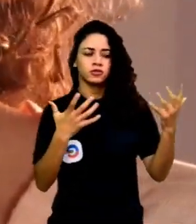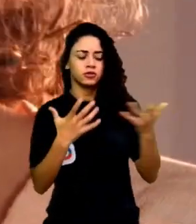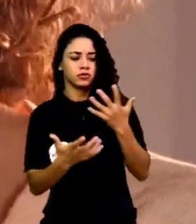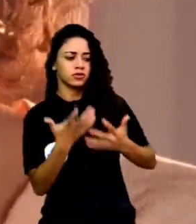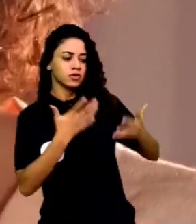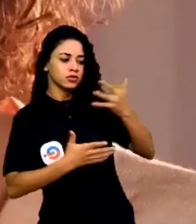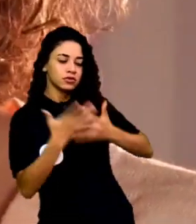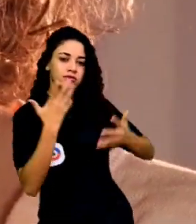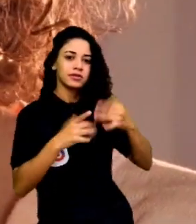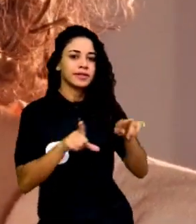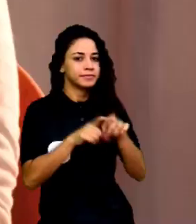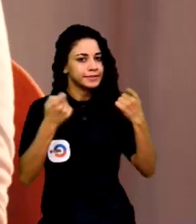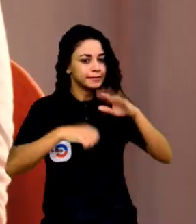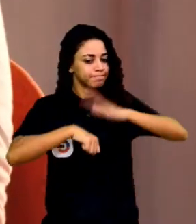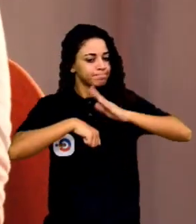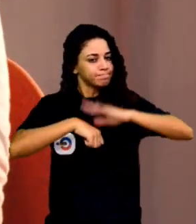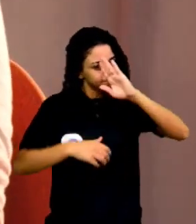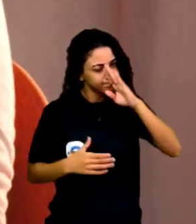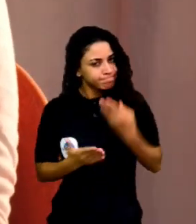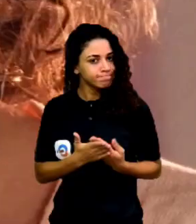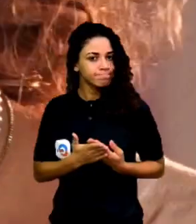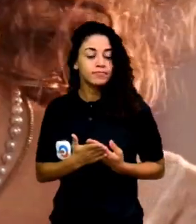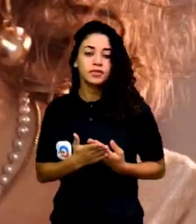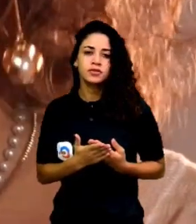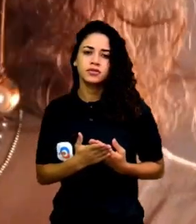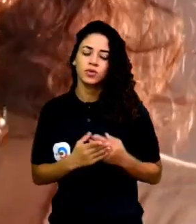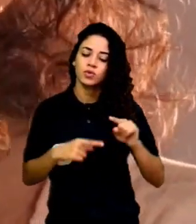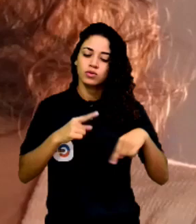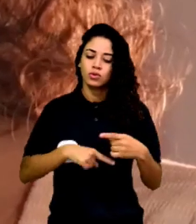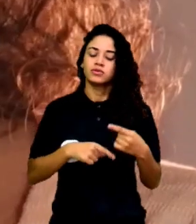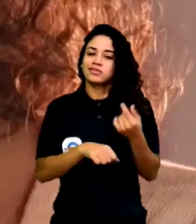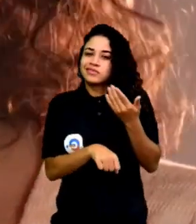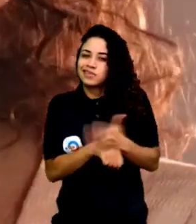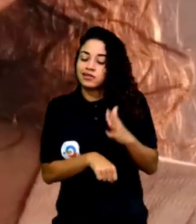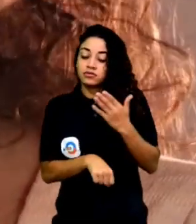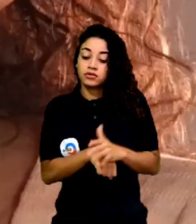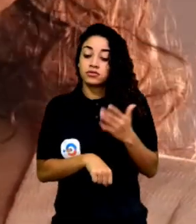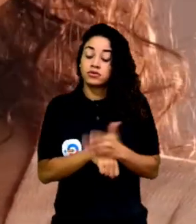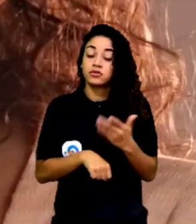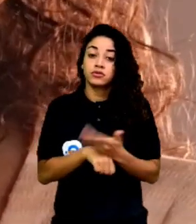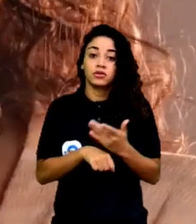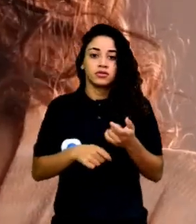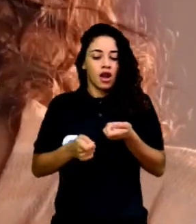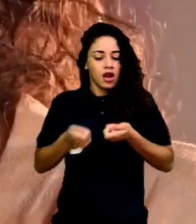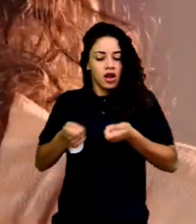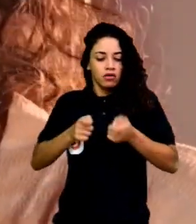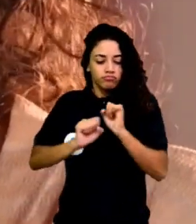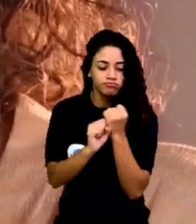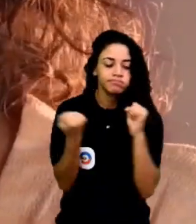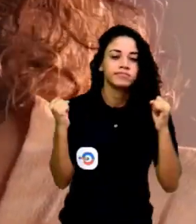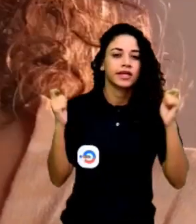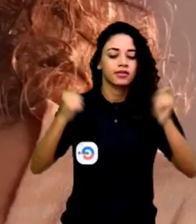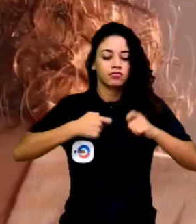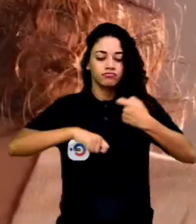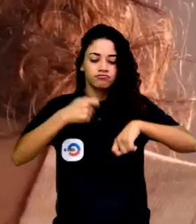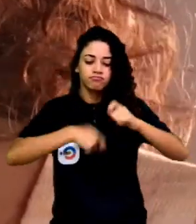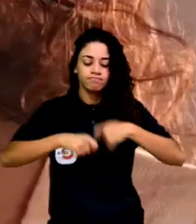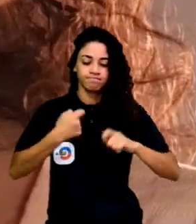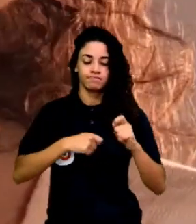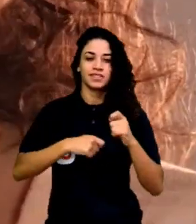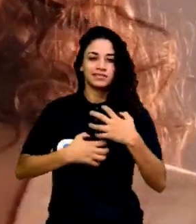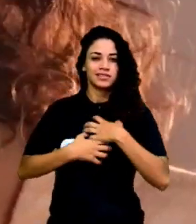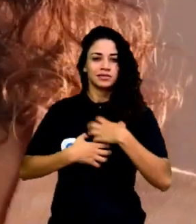e ter autoconfiança. Quando trabalhamos a tolerância ao estresse, estamos aprendendo a administrar